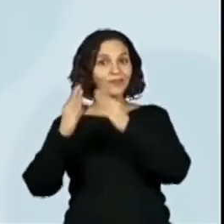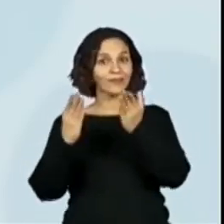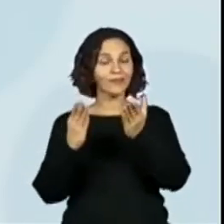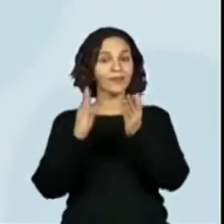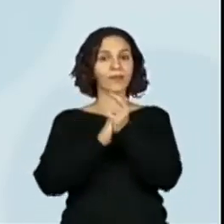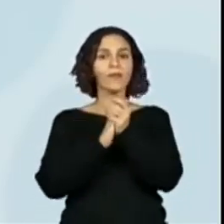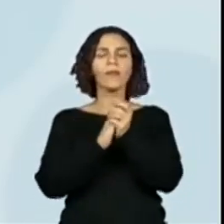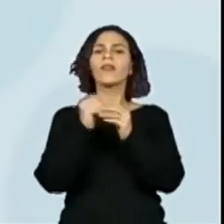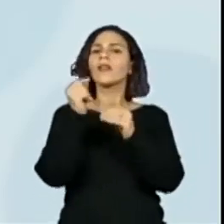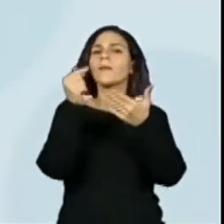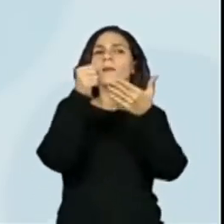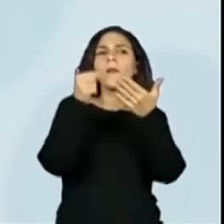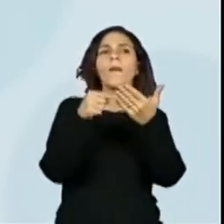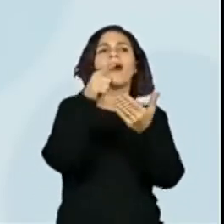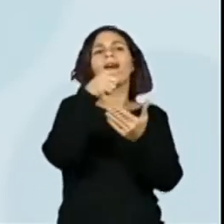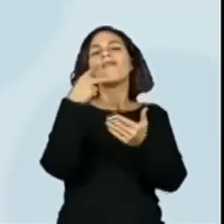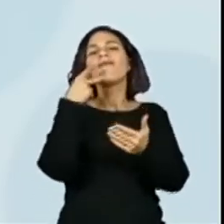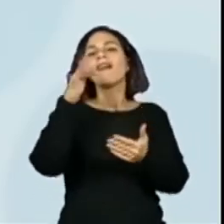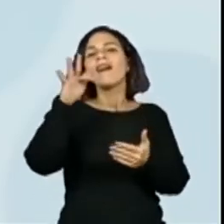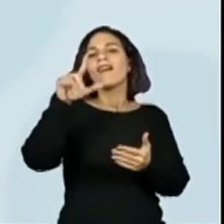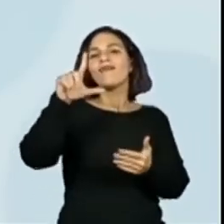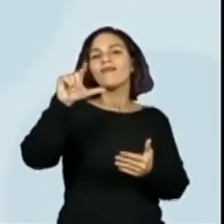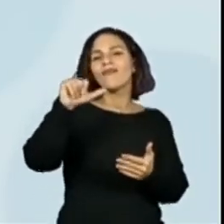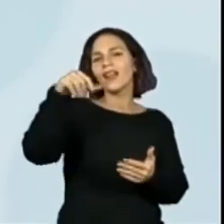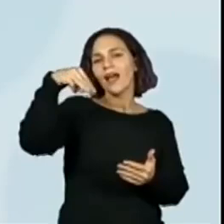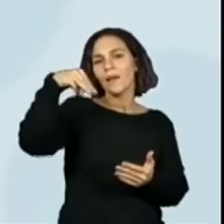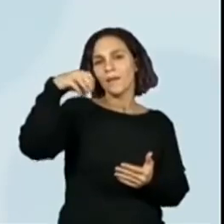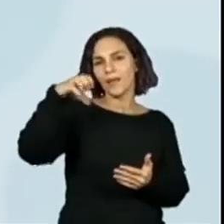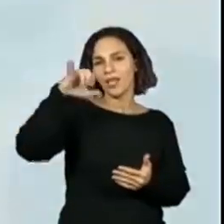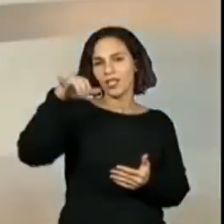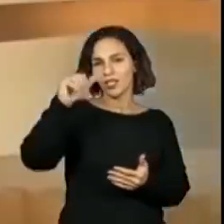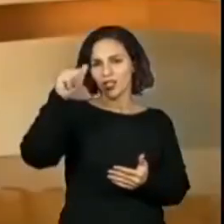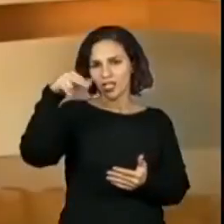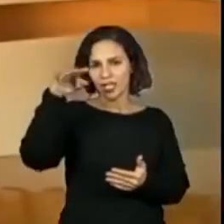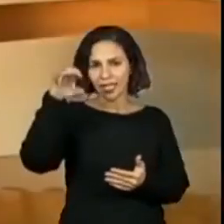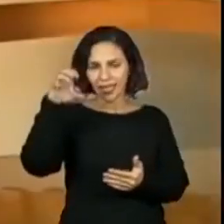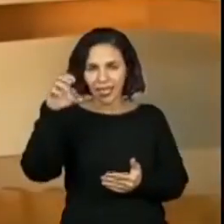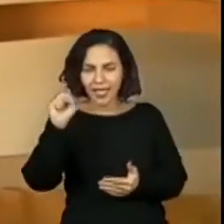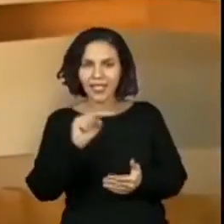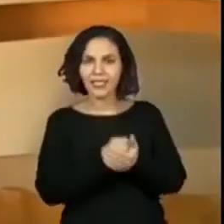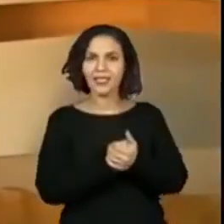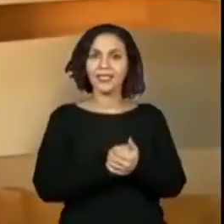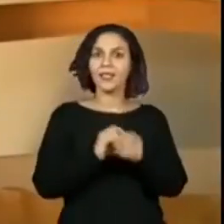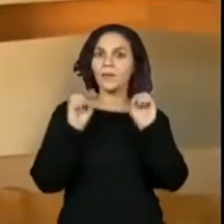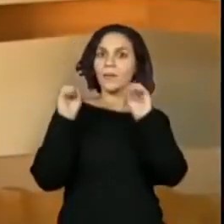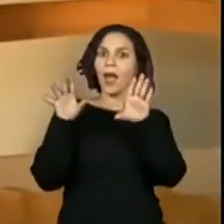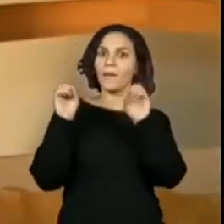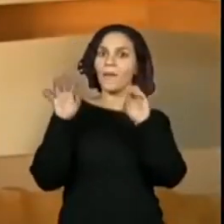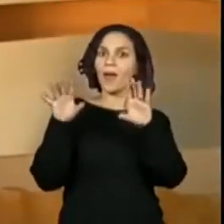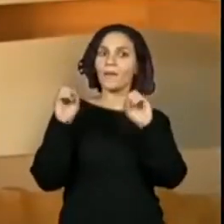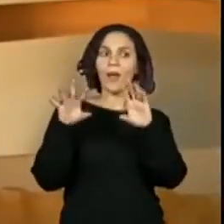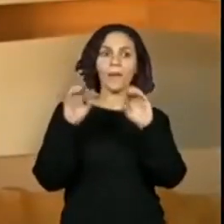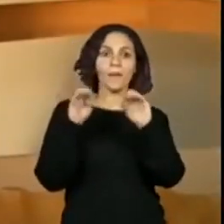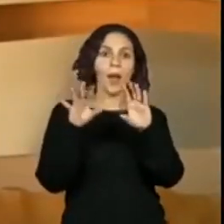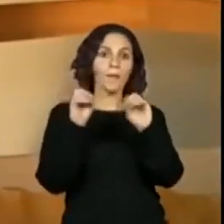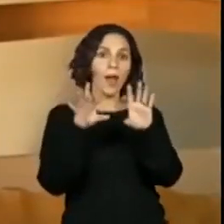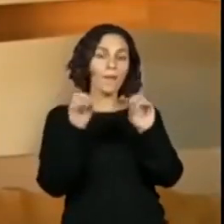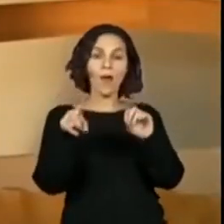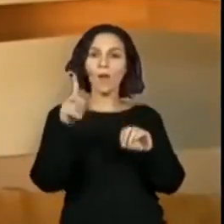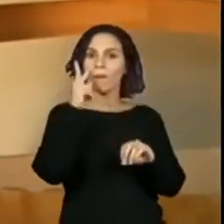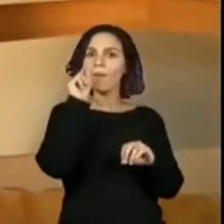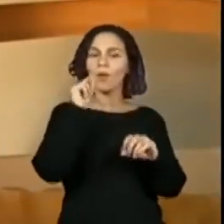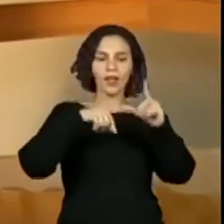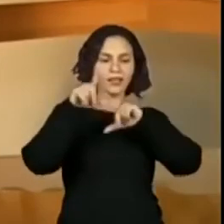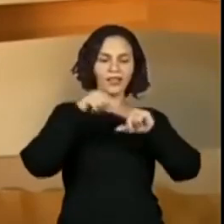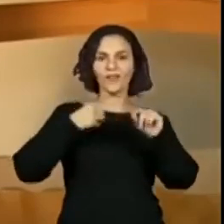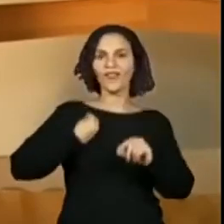aí são as estrelas. Ela caracteriza elas como que além de piscantes, elas são vivas, elas não